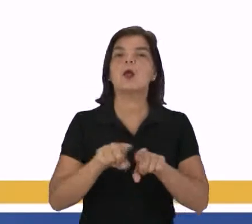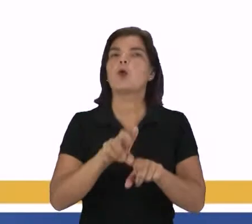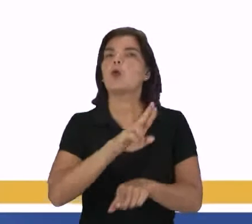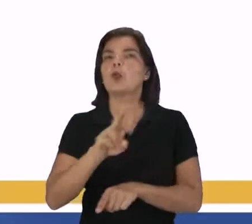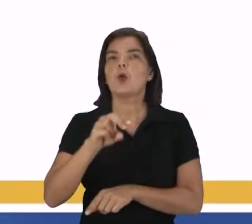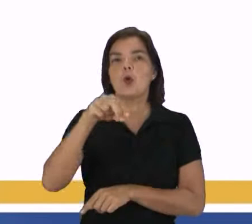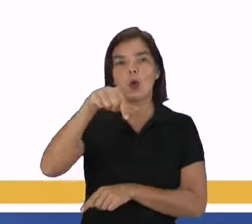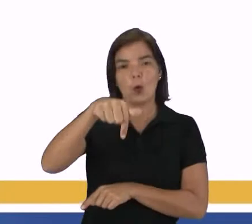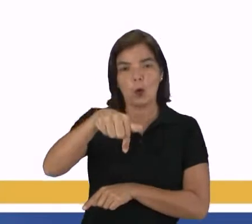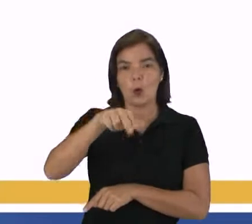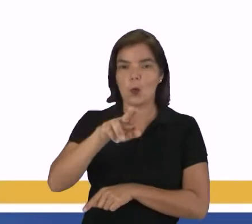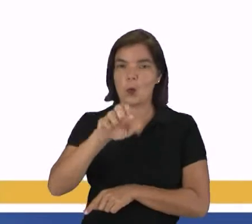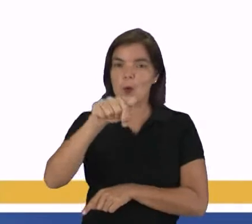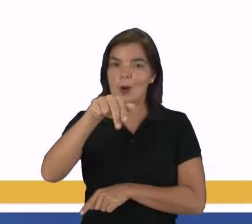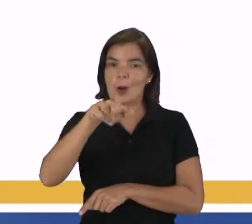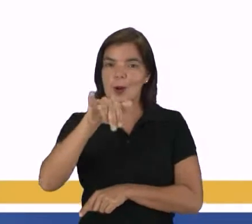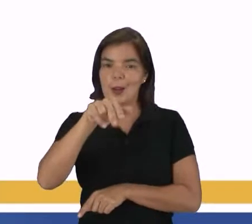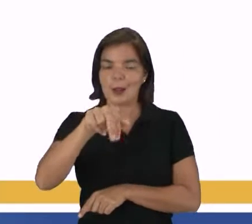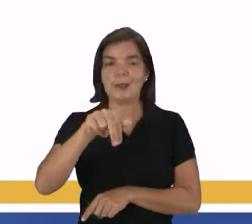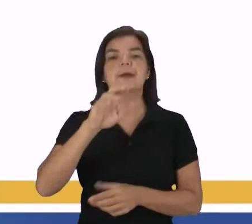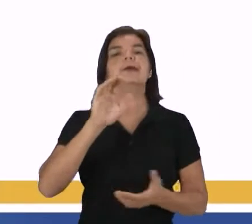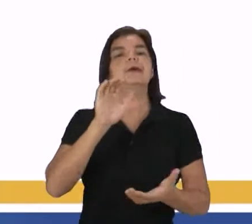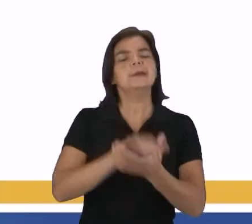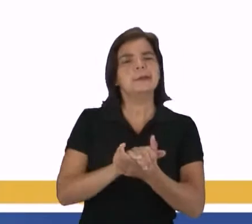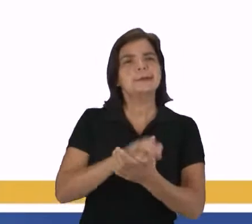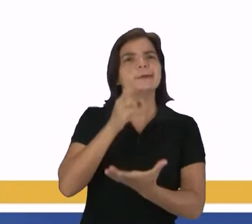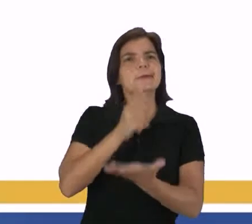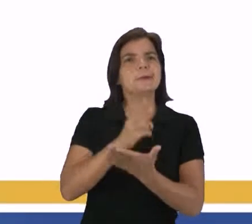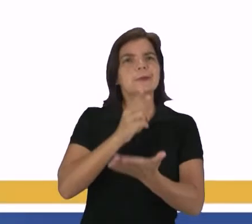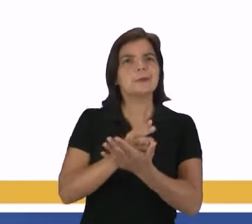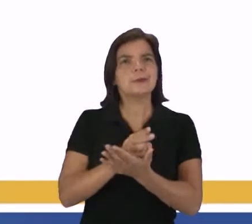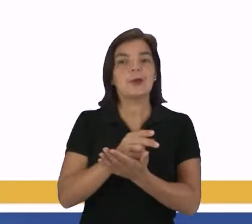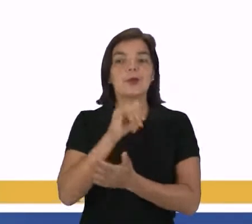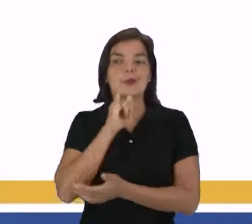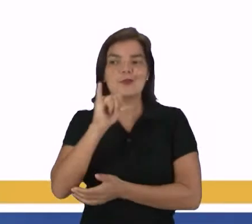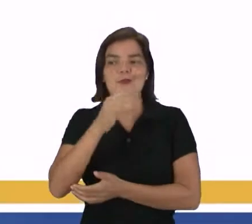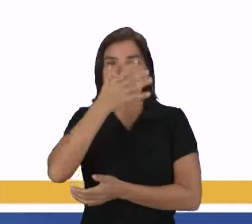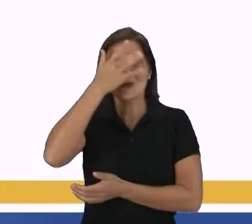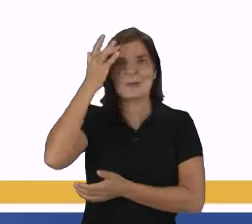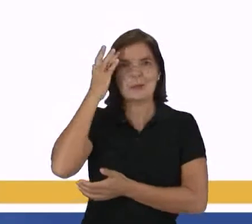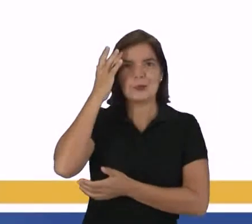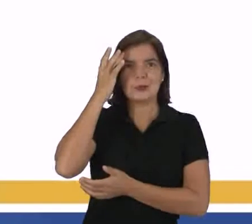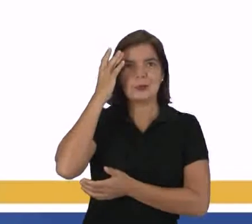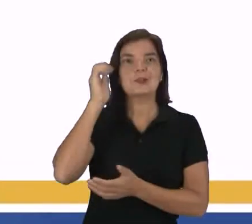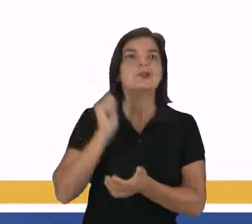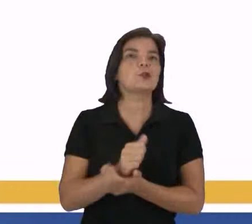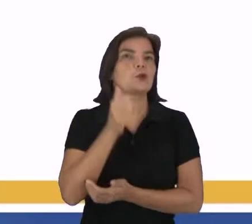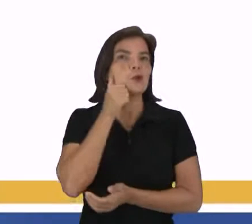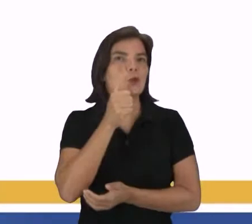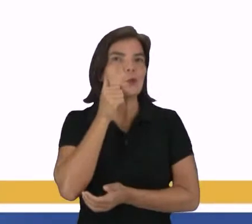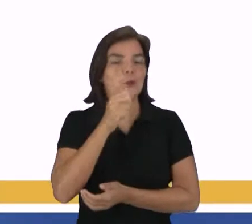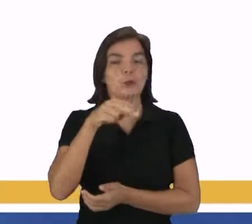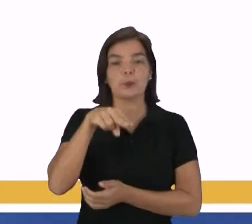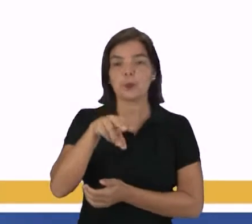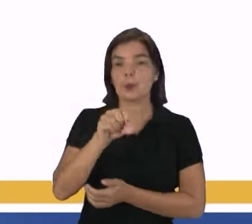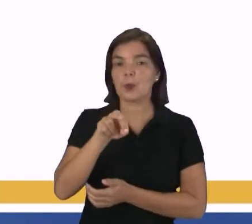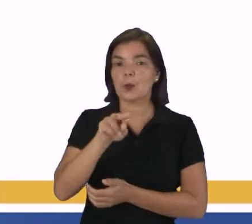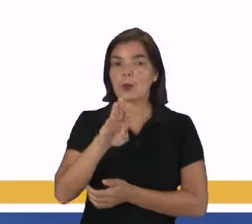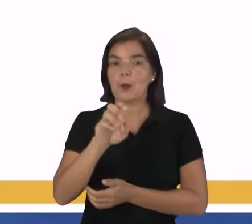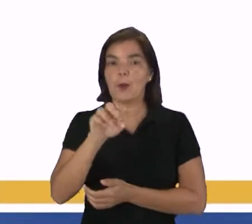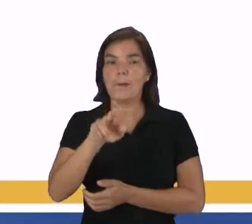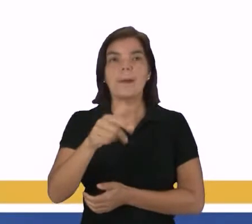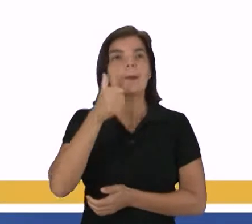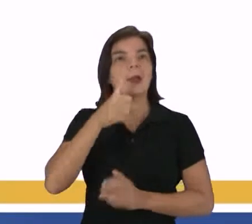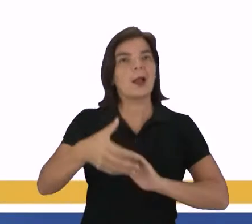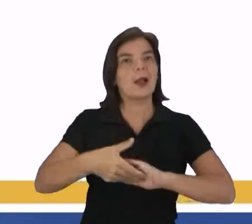Quequinha. Depois do casamento, sempre que queria contar para os outros uma de sua mulher, o Norberto pegava